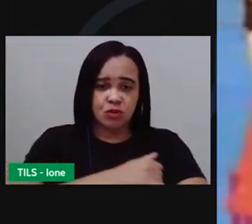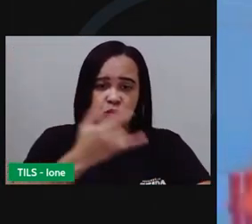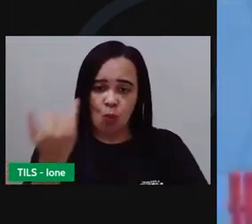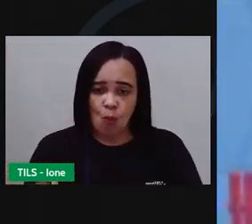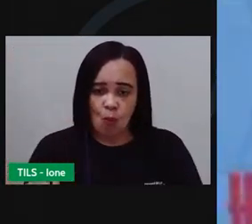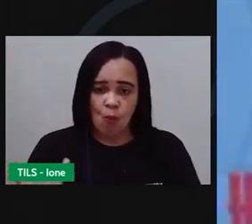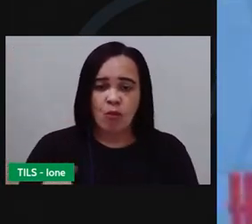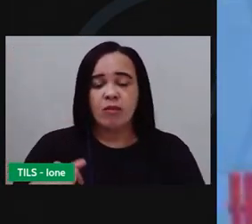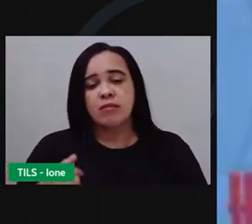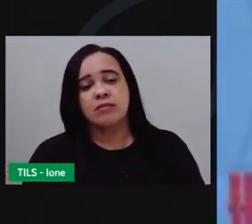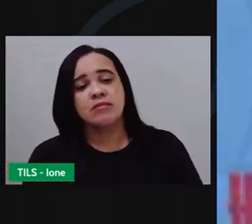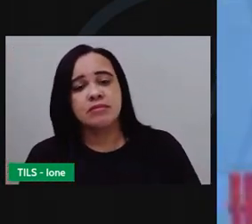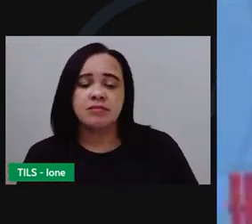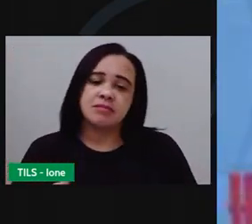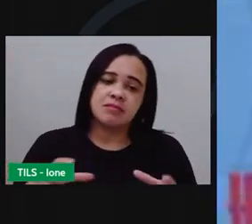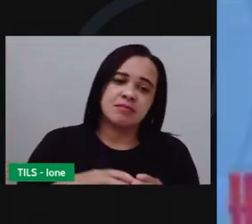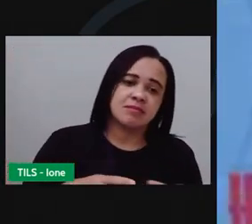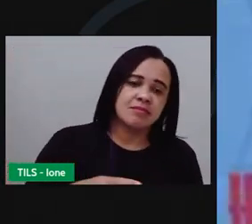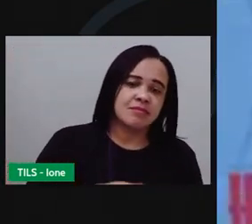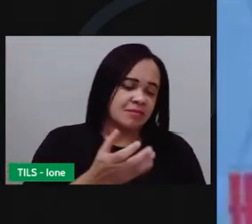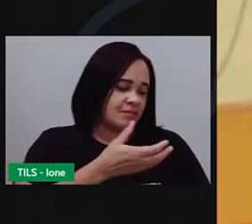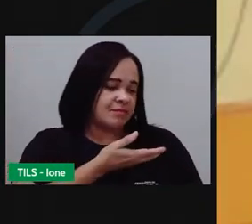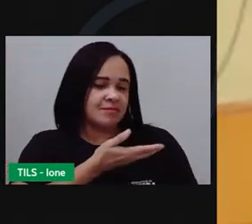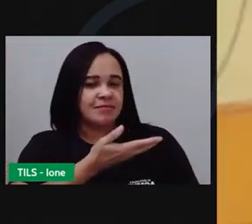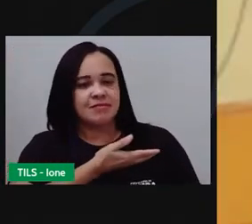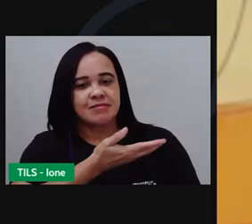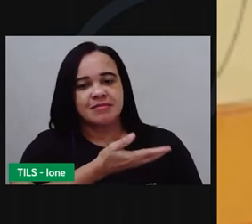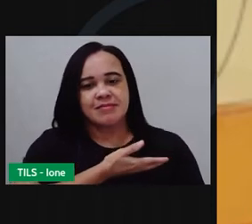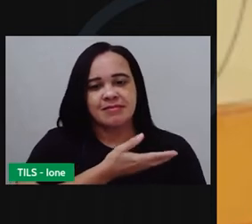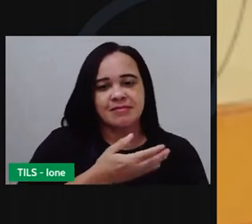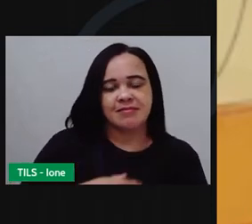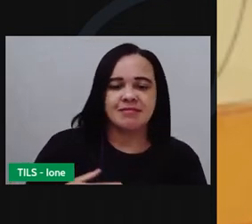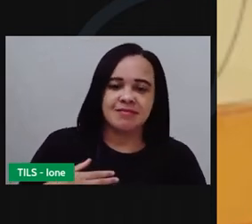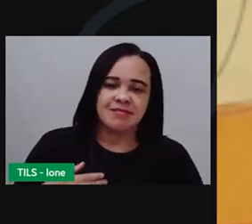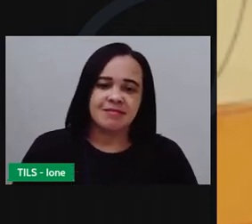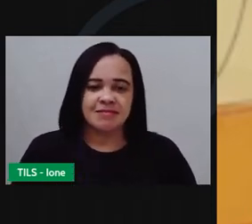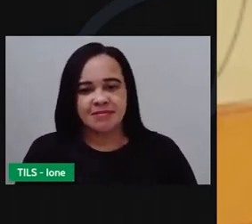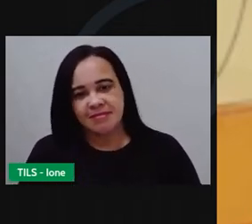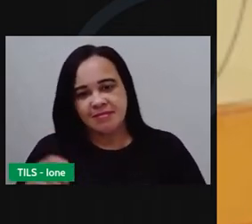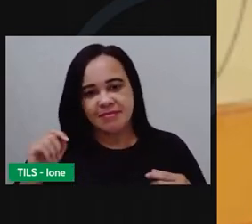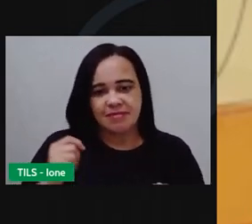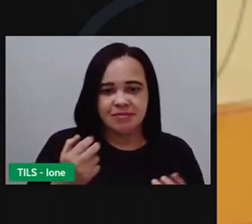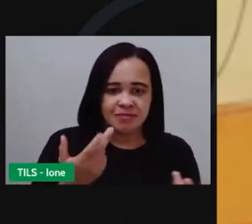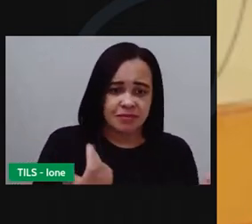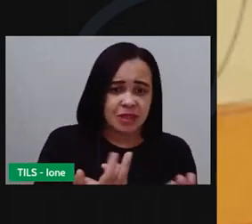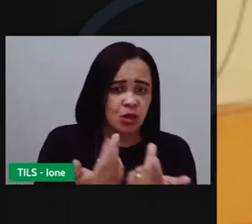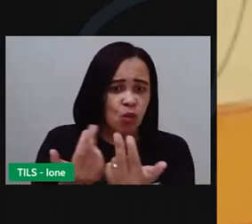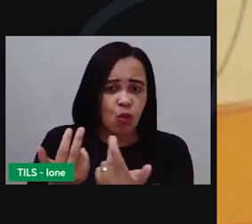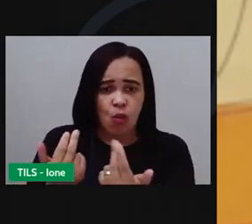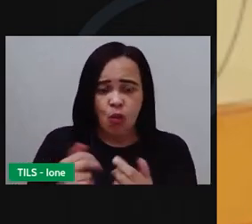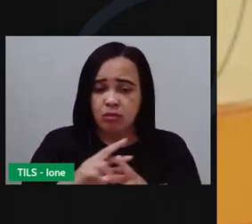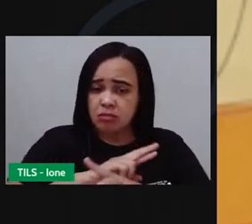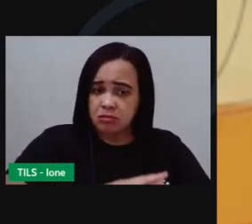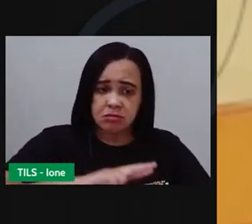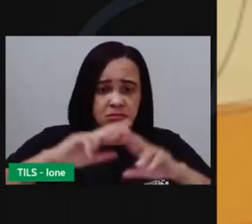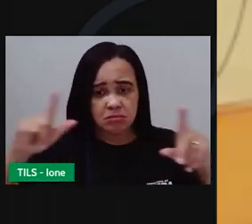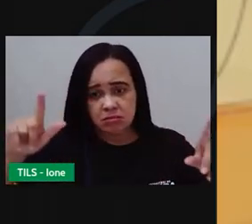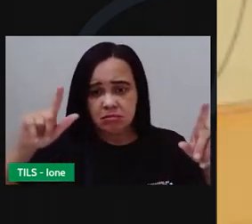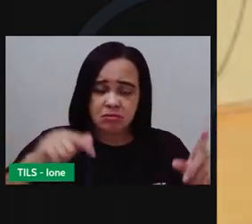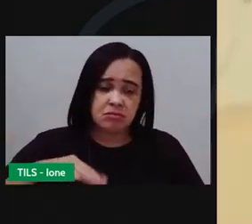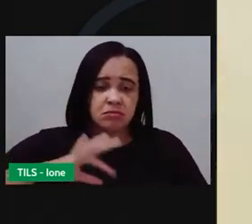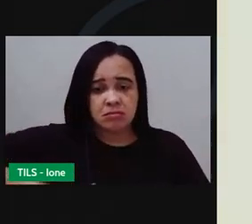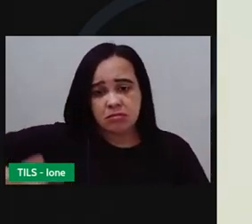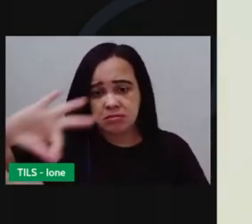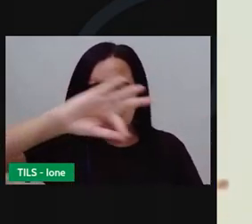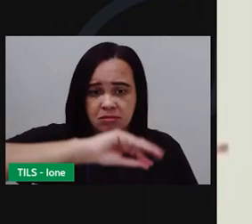que me agrada é que um amigo a gente acolhe sem pensar pode ser igualzinho a gente ou muito diferente todos